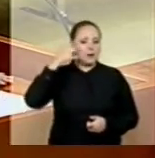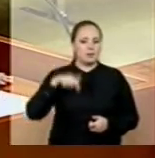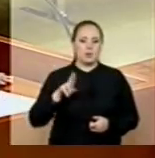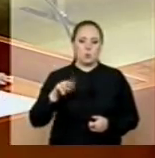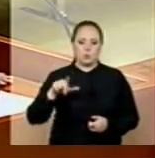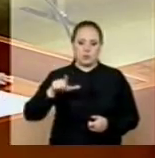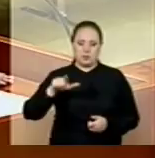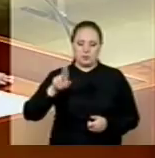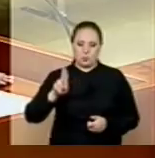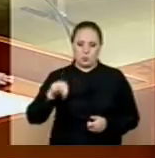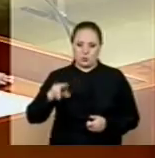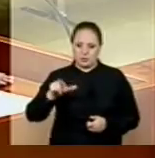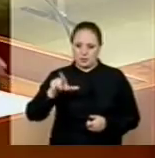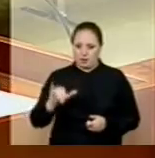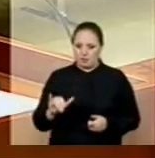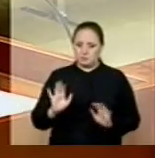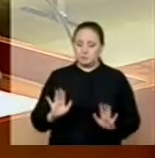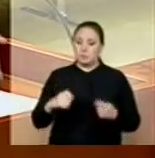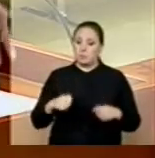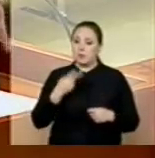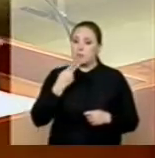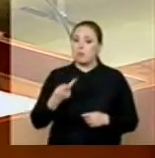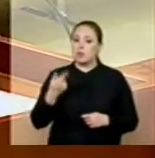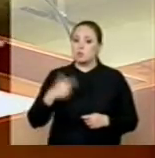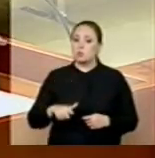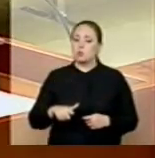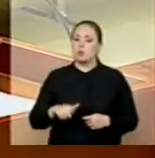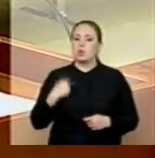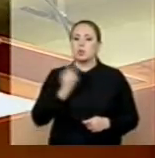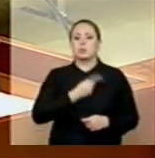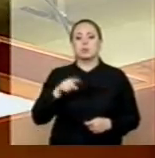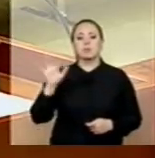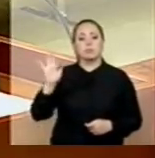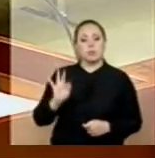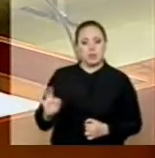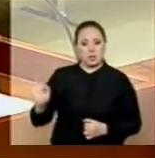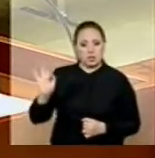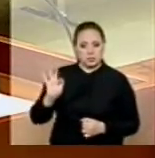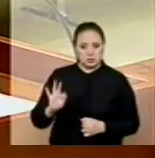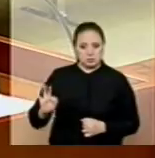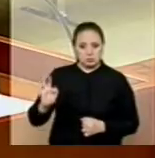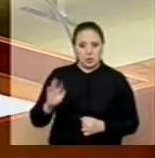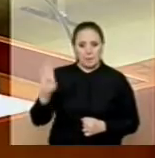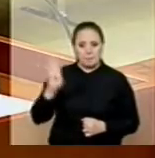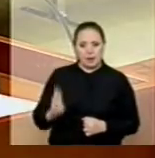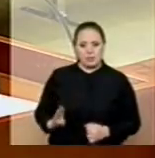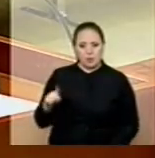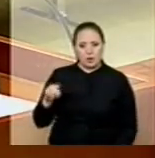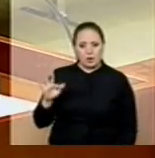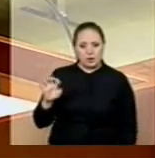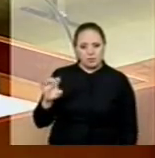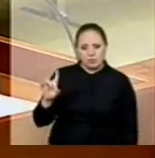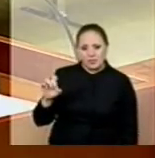é preciso dizer que, reafirmar que nós somos uma federação. O Brasil é uma federação, e isso